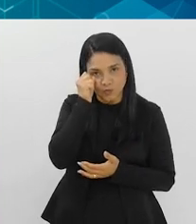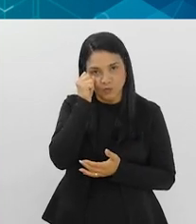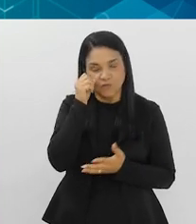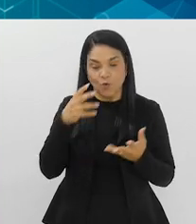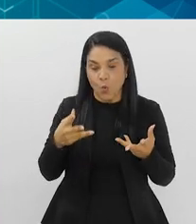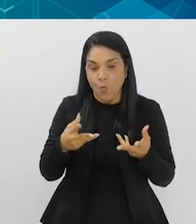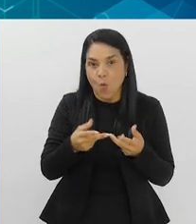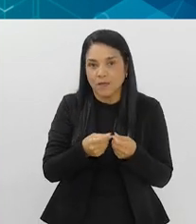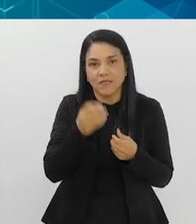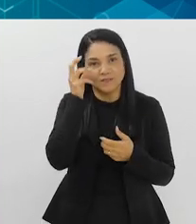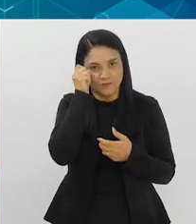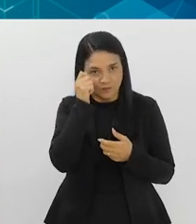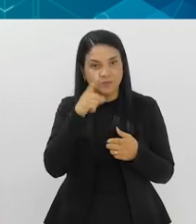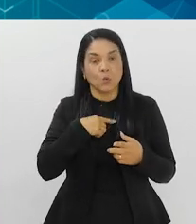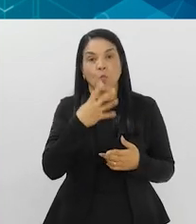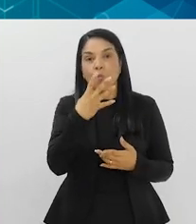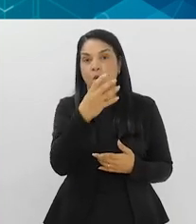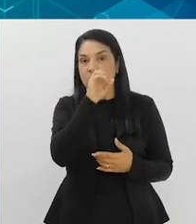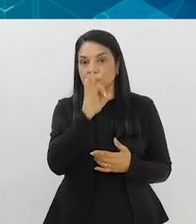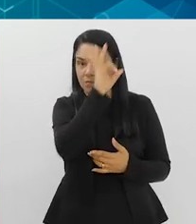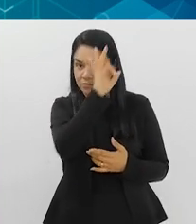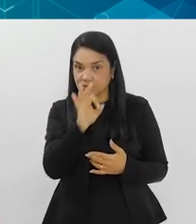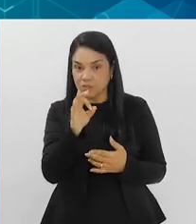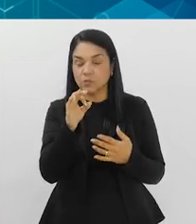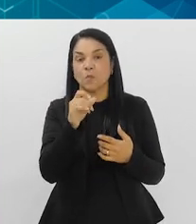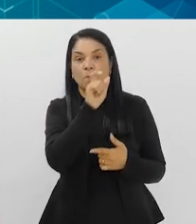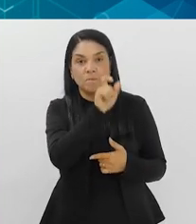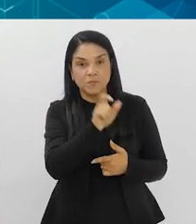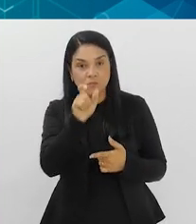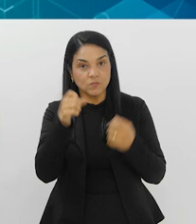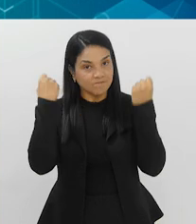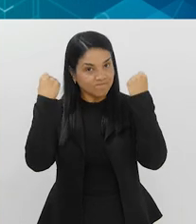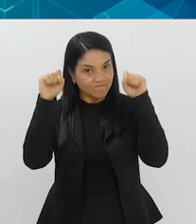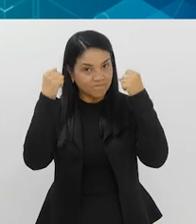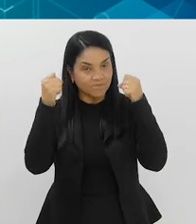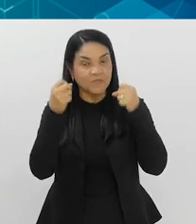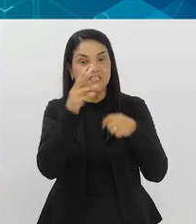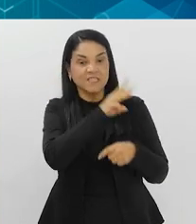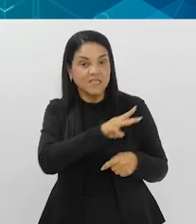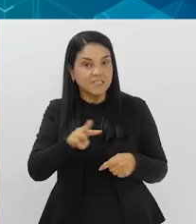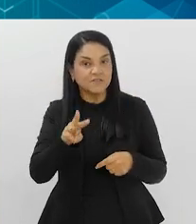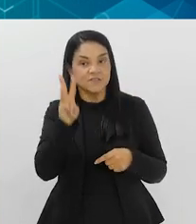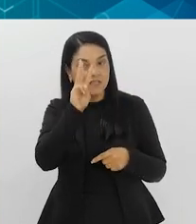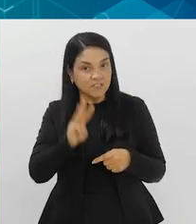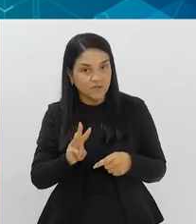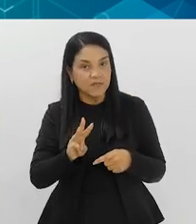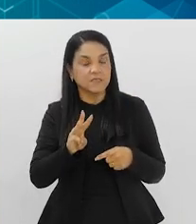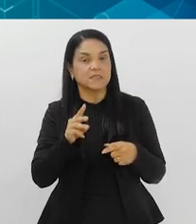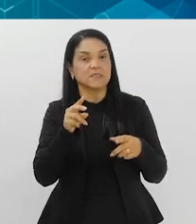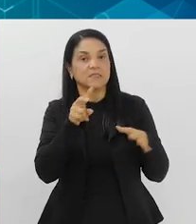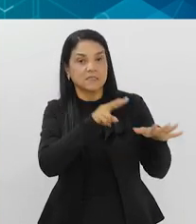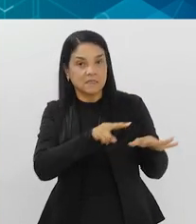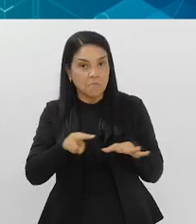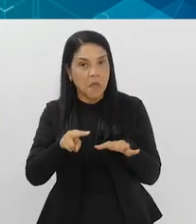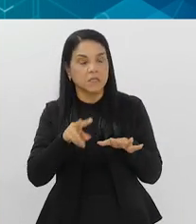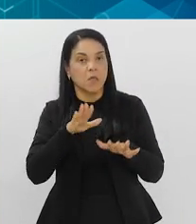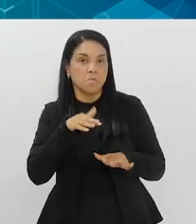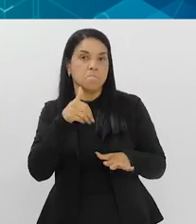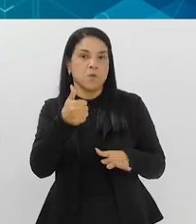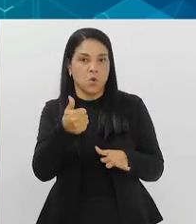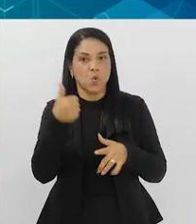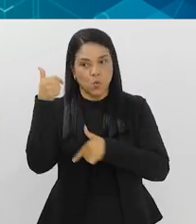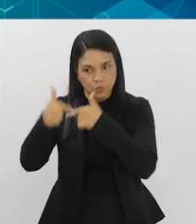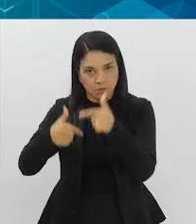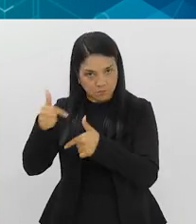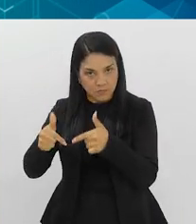sono. Houve um aumento de 43% em pessoas que se exercitavam 3 vezes por semana ou mais. Então, ao a gente gente